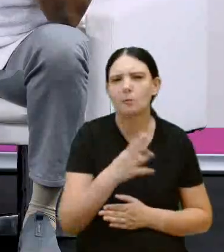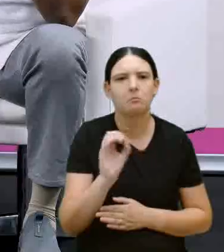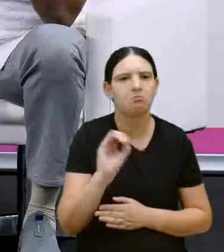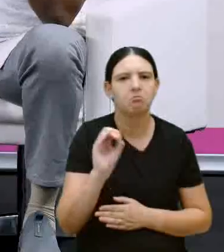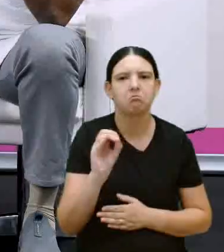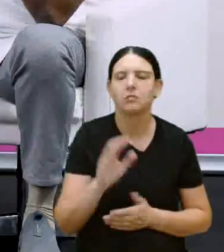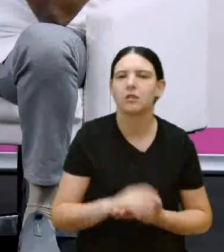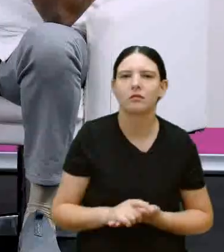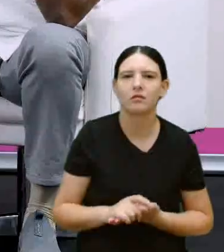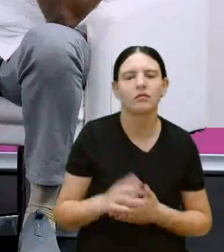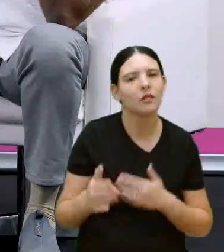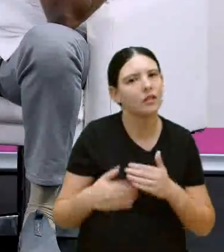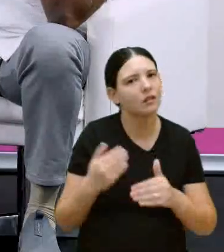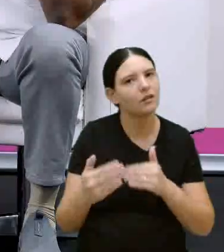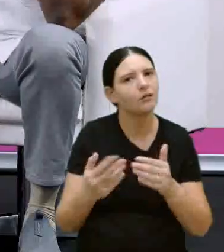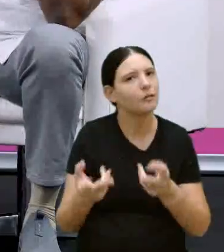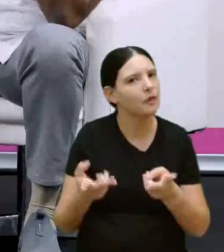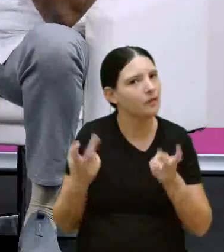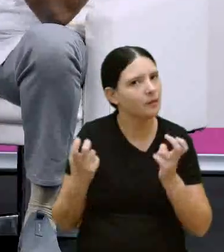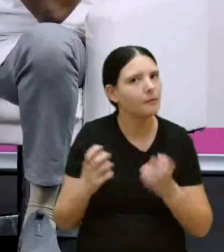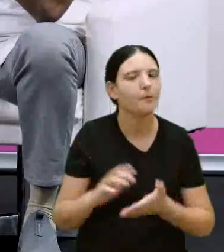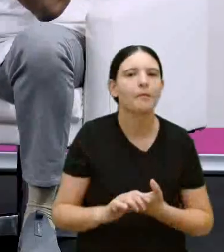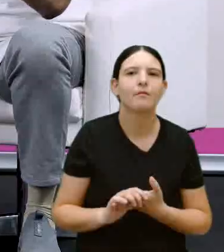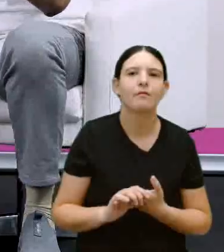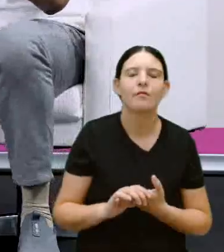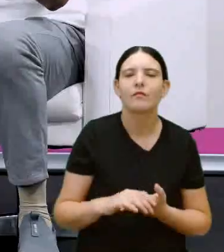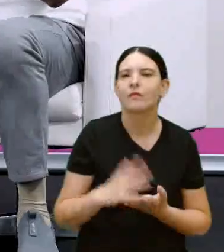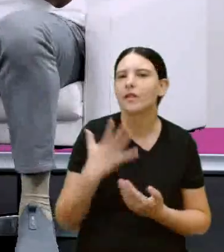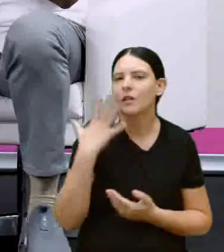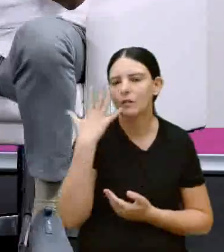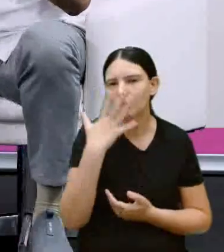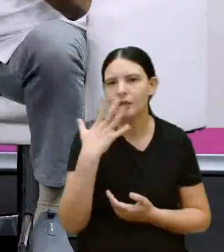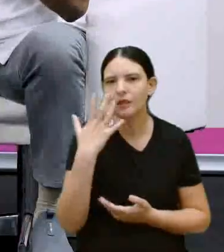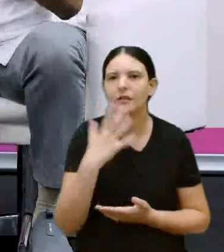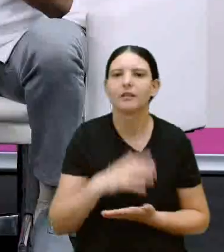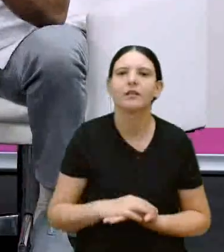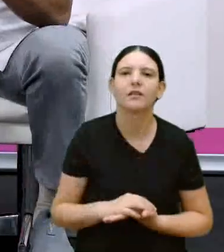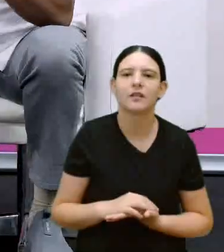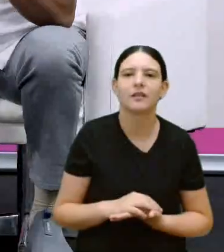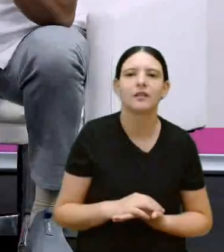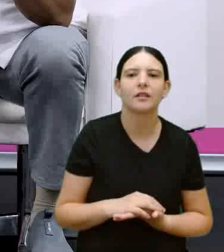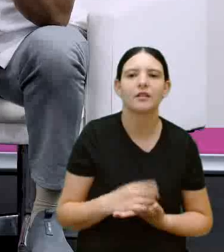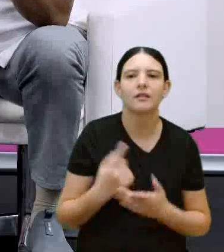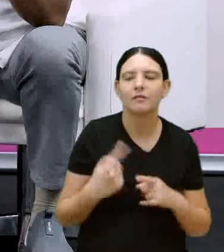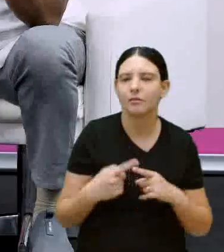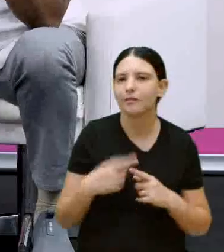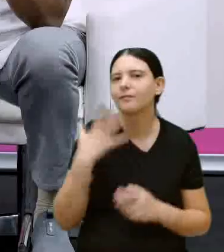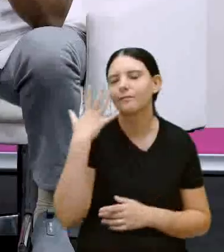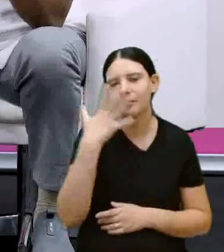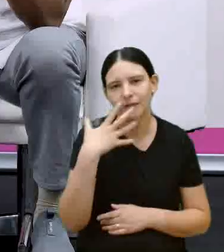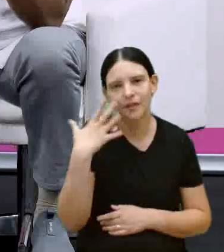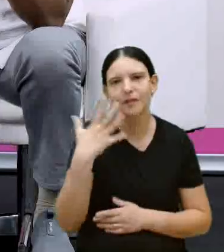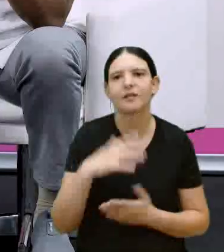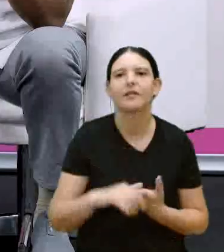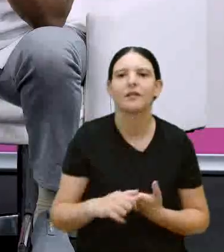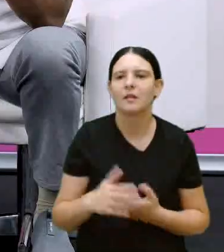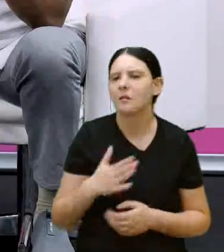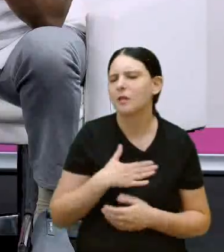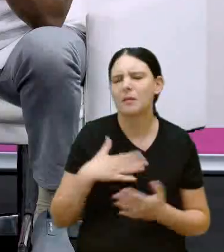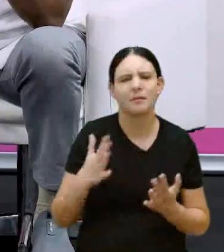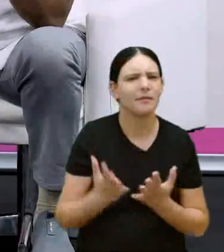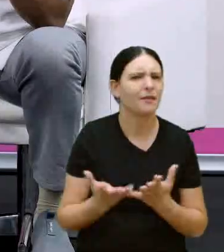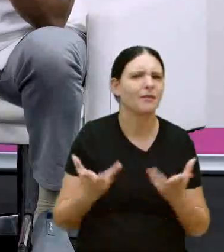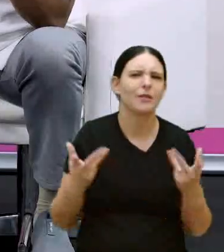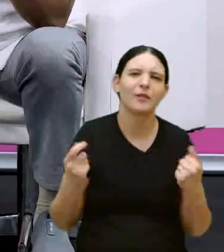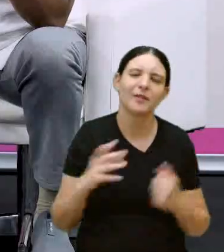indo. Percebam? É de uma beleza. É de uma beleza fazer isso. É maravilhoso, o amor é maravilhoso.